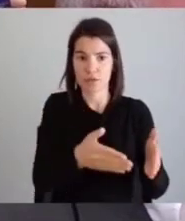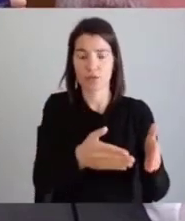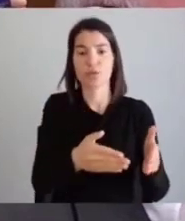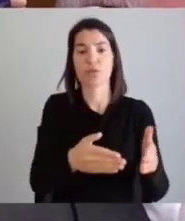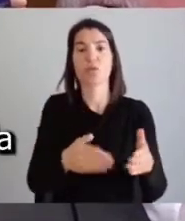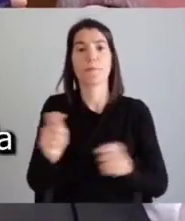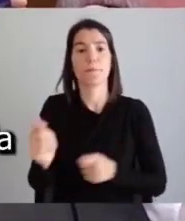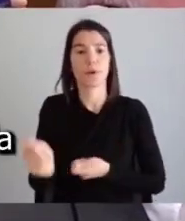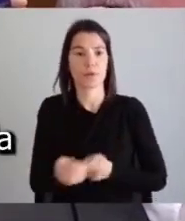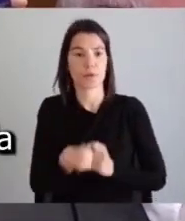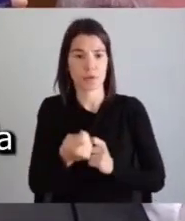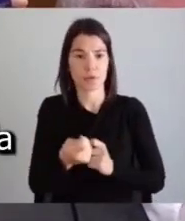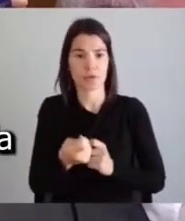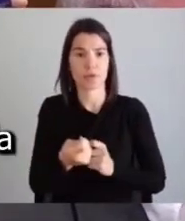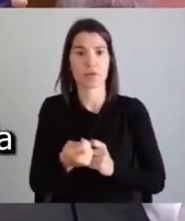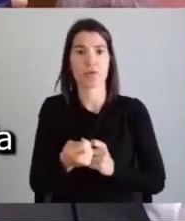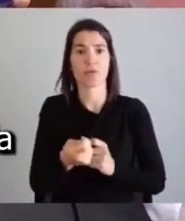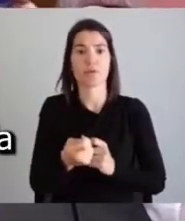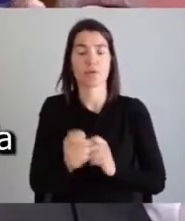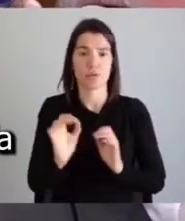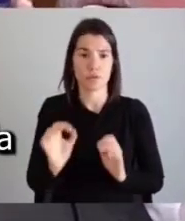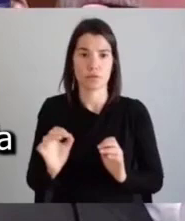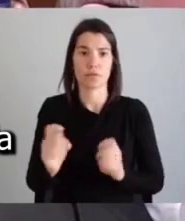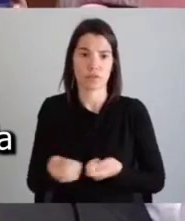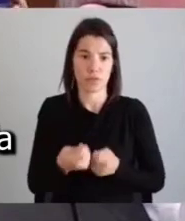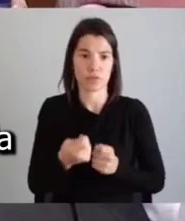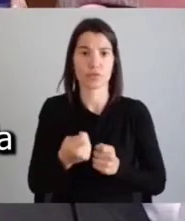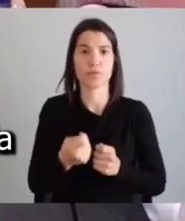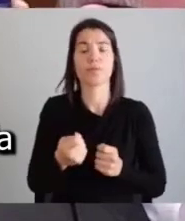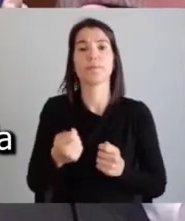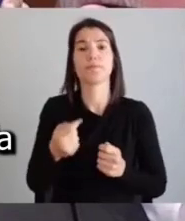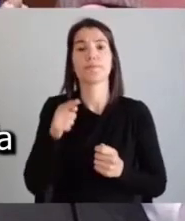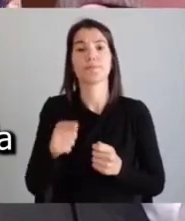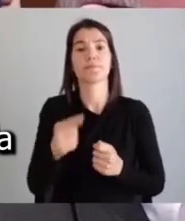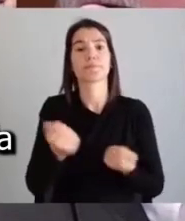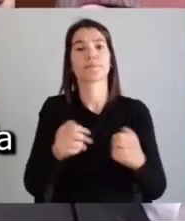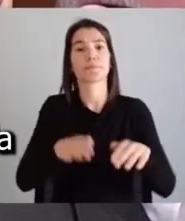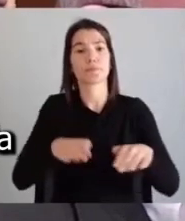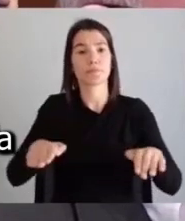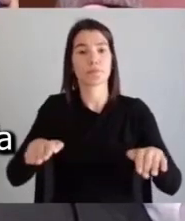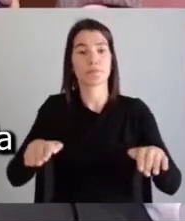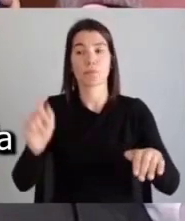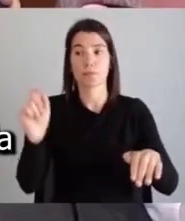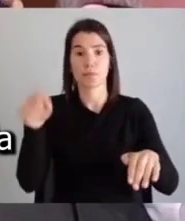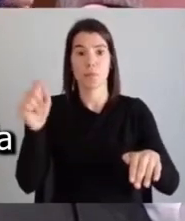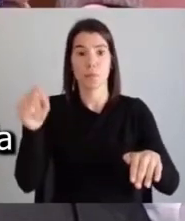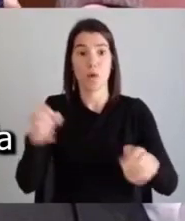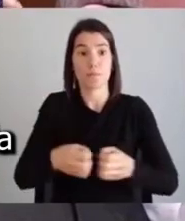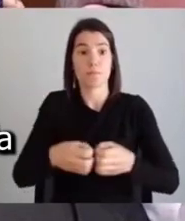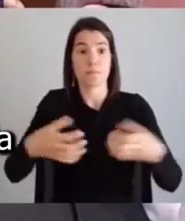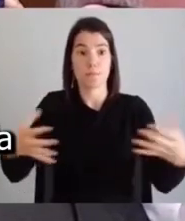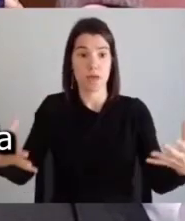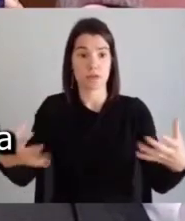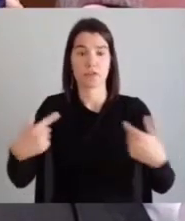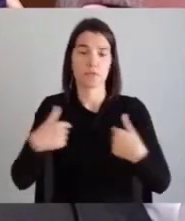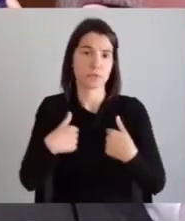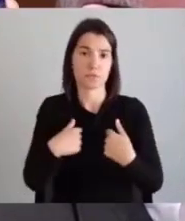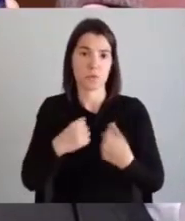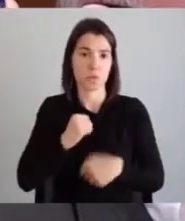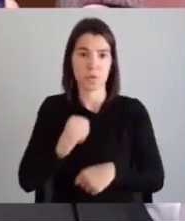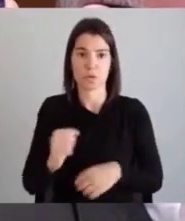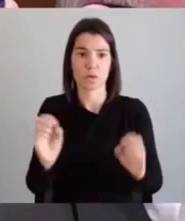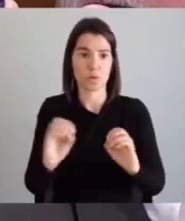Arcos e Passo de Arcos. Sobre o aumento de lugares de estacionamento tarifado, nada temos contra, desde devidamente